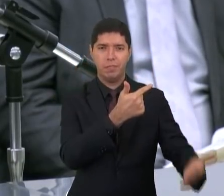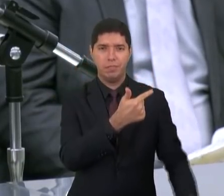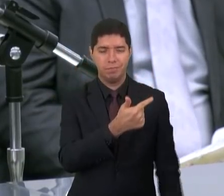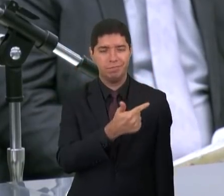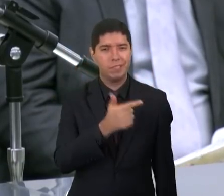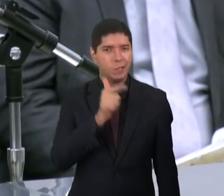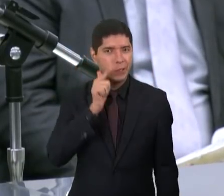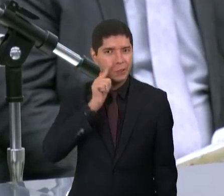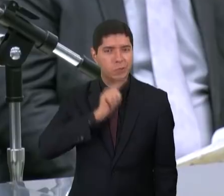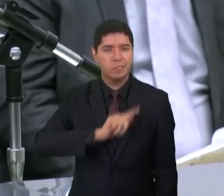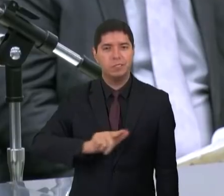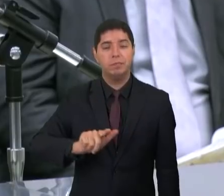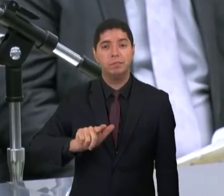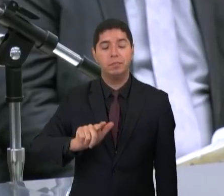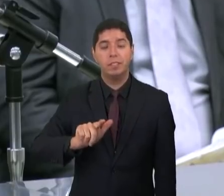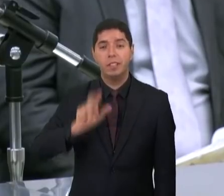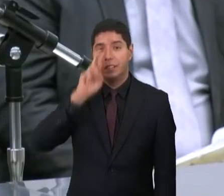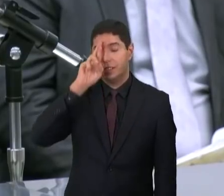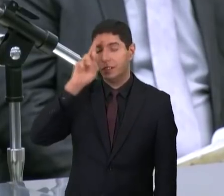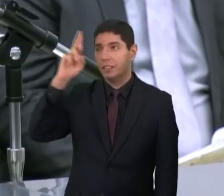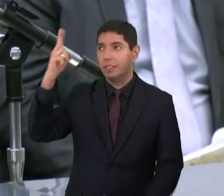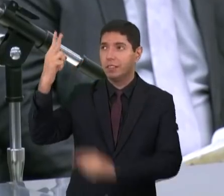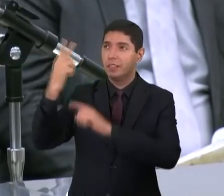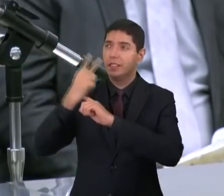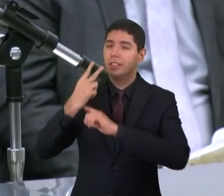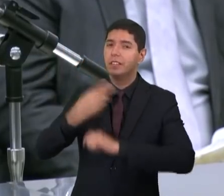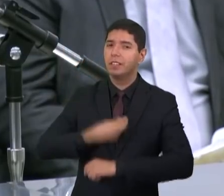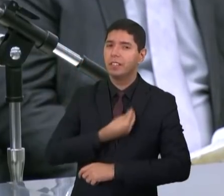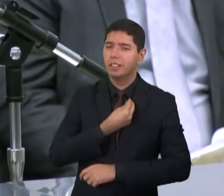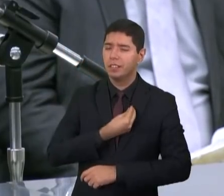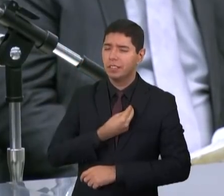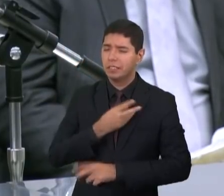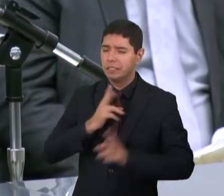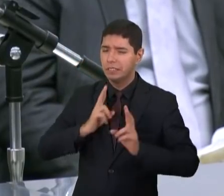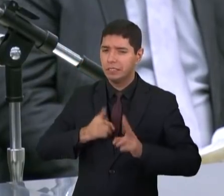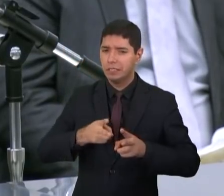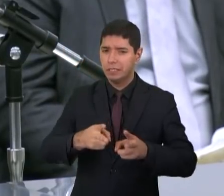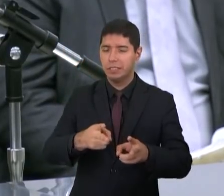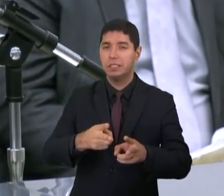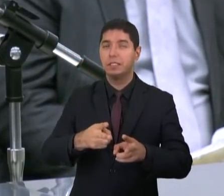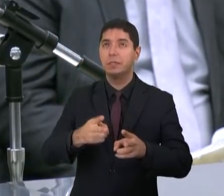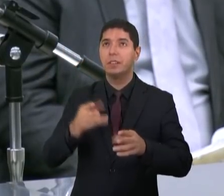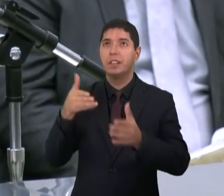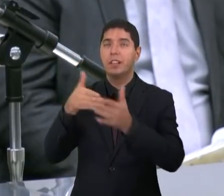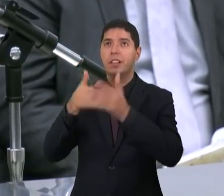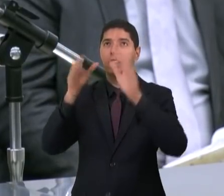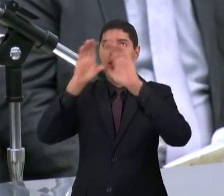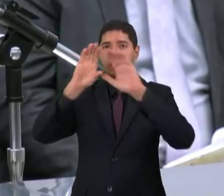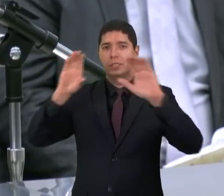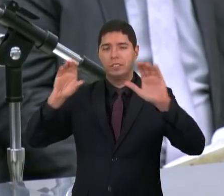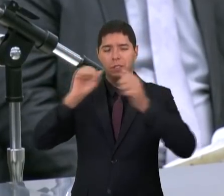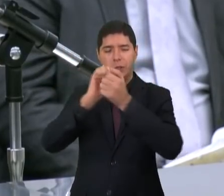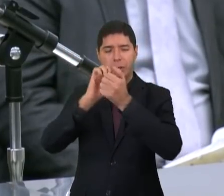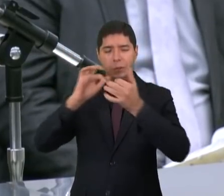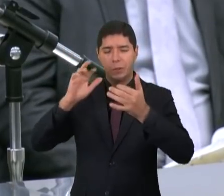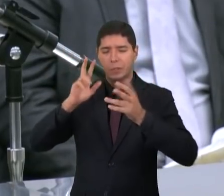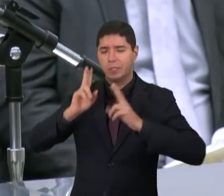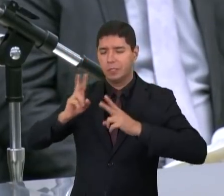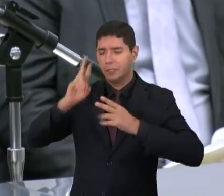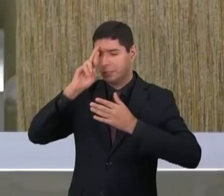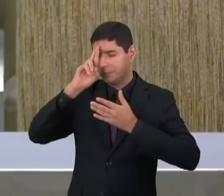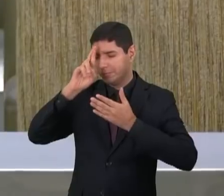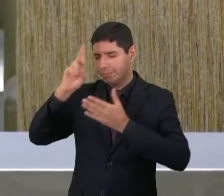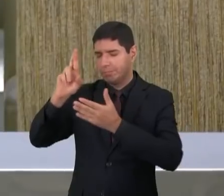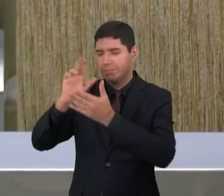obra, e guardar-me-á para o seu reino celestial, a quem seja glória para todos sempre.